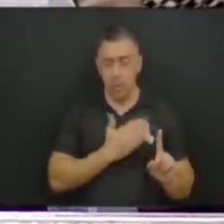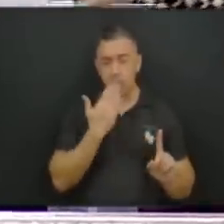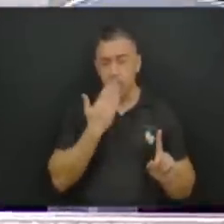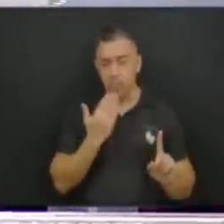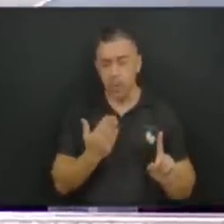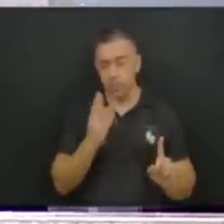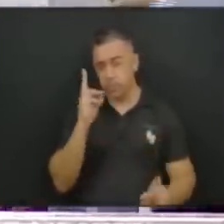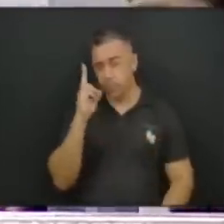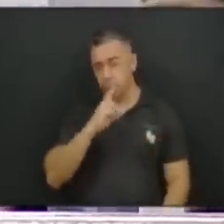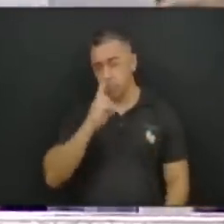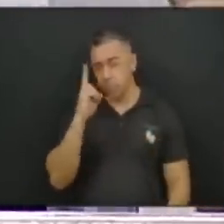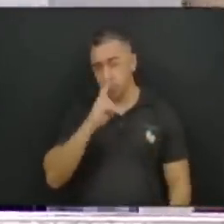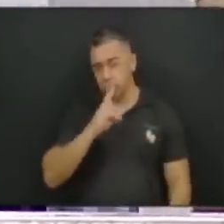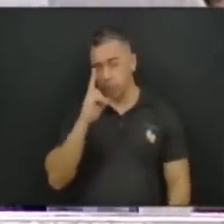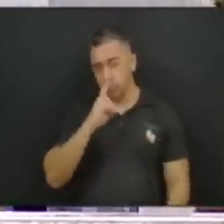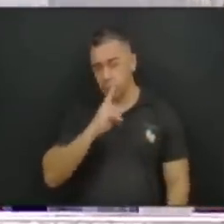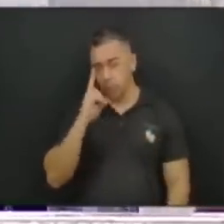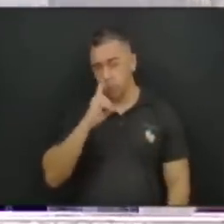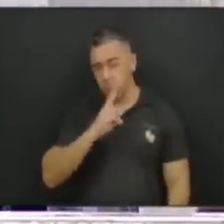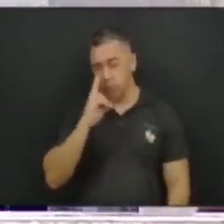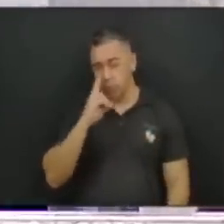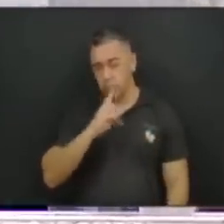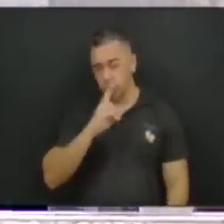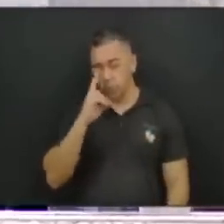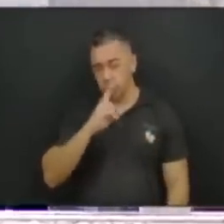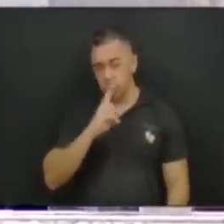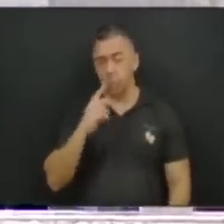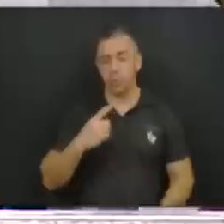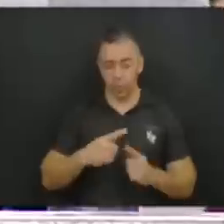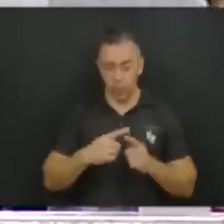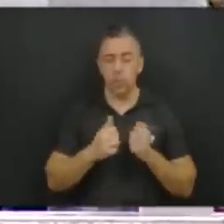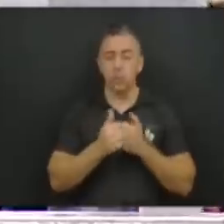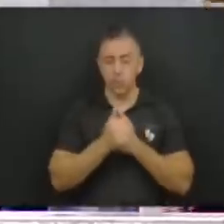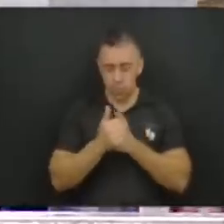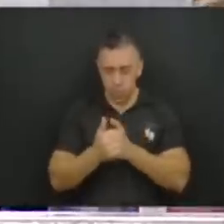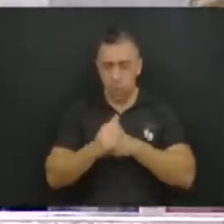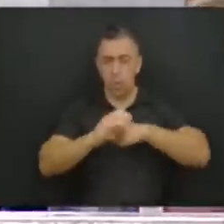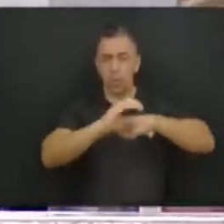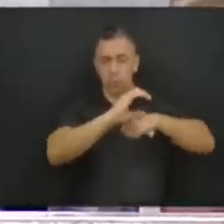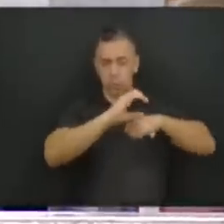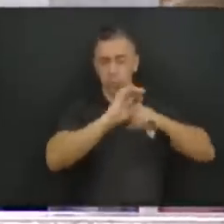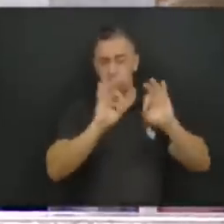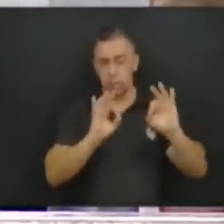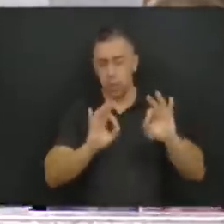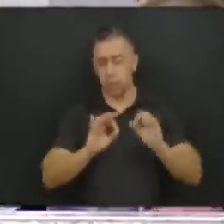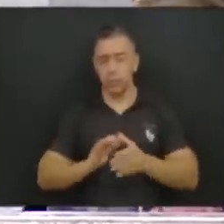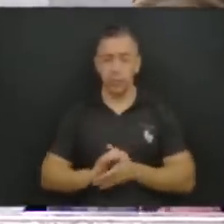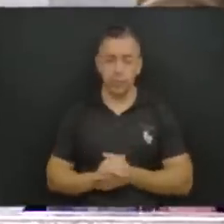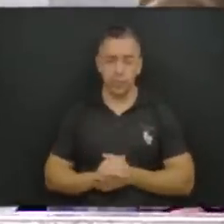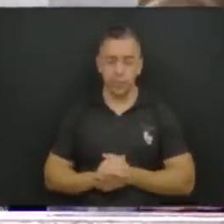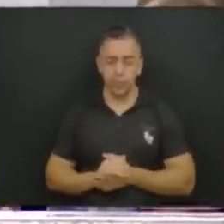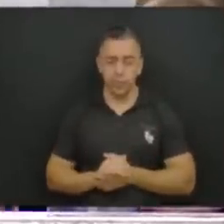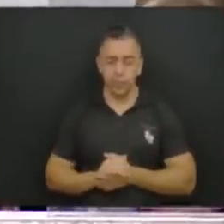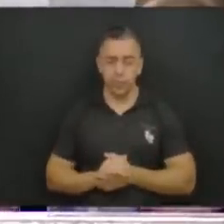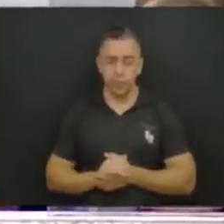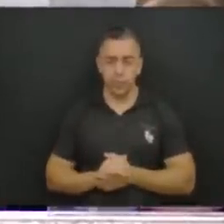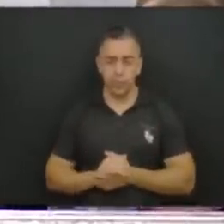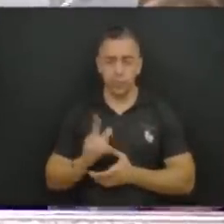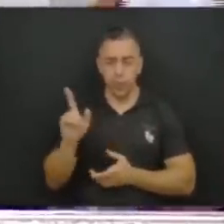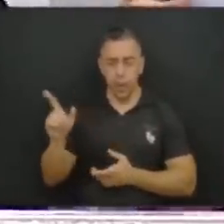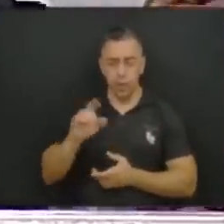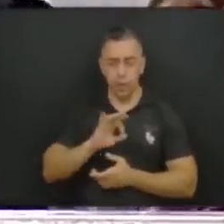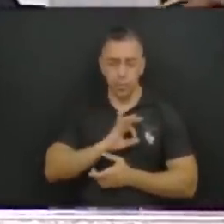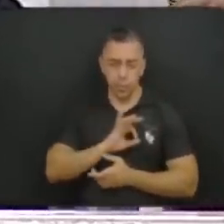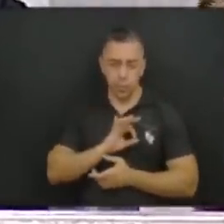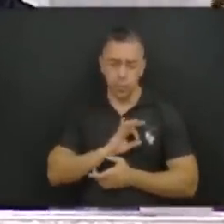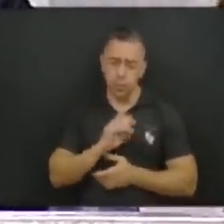o pedido em regime de urgência O que é constitucional e em relação à da academia